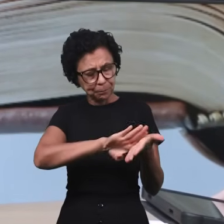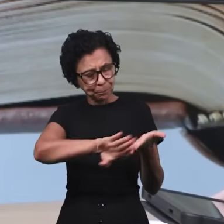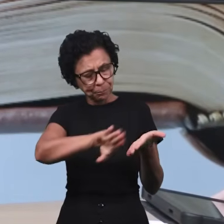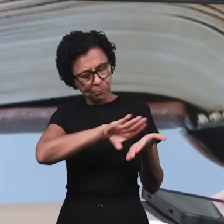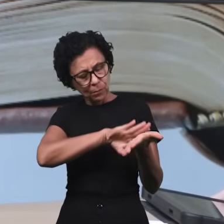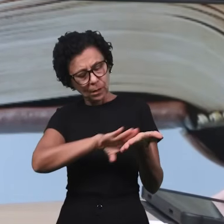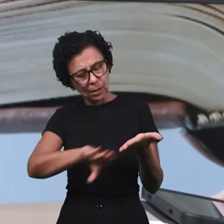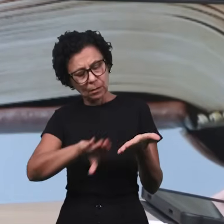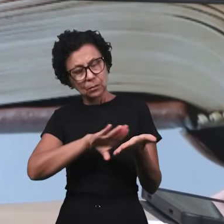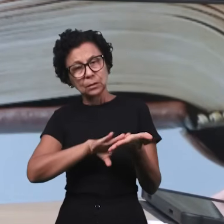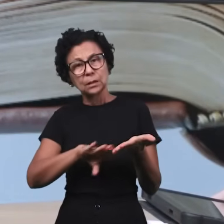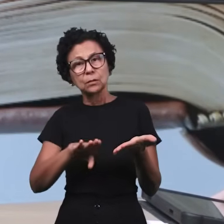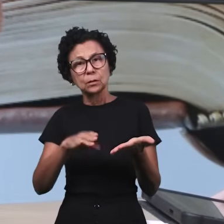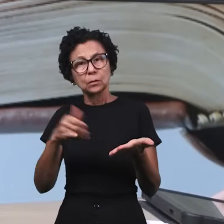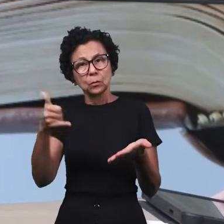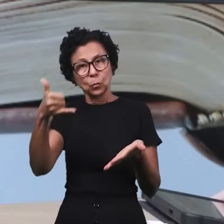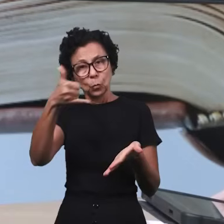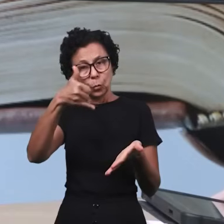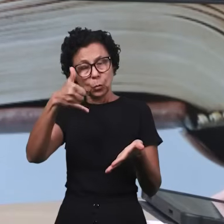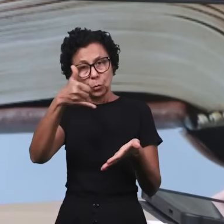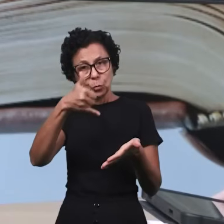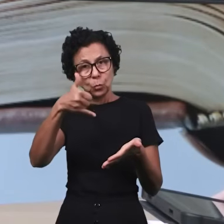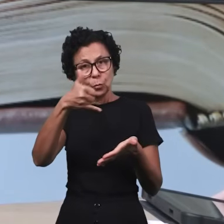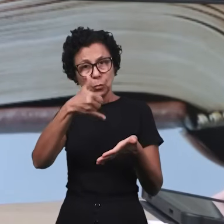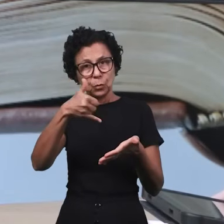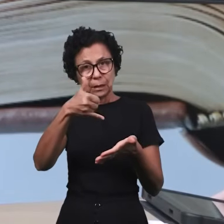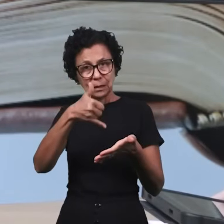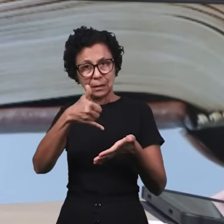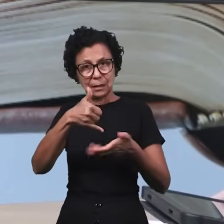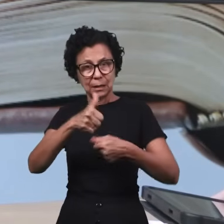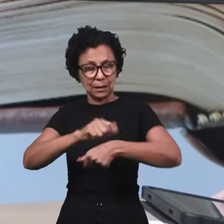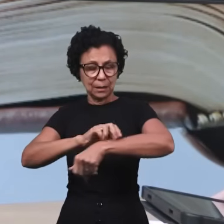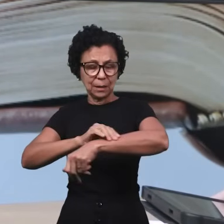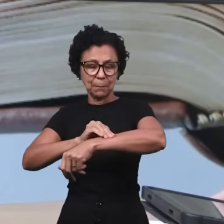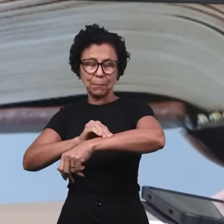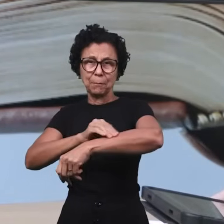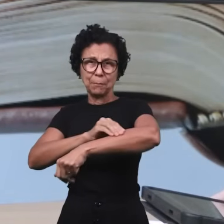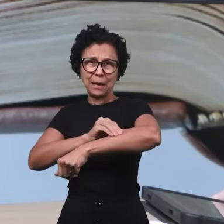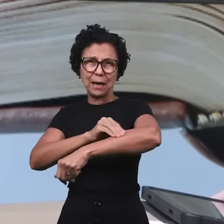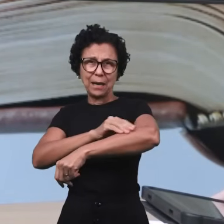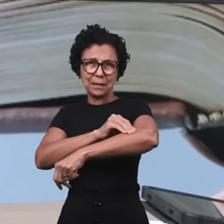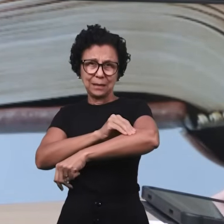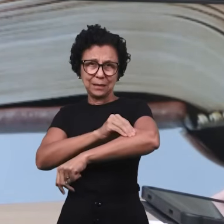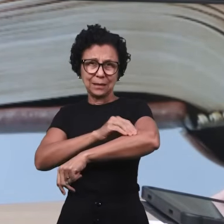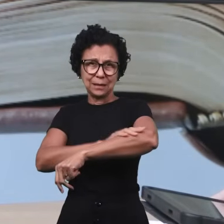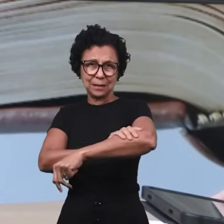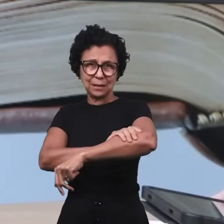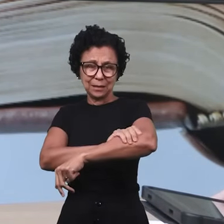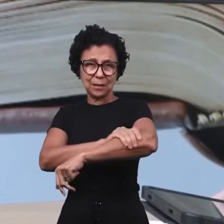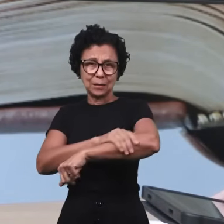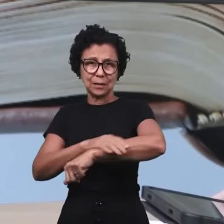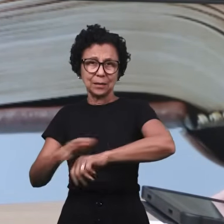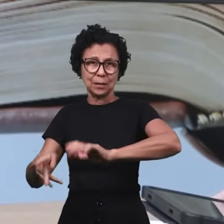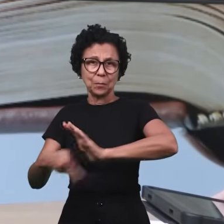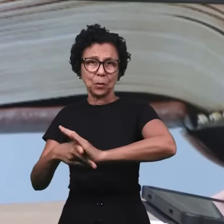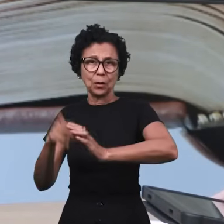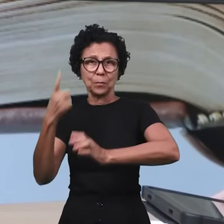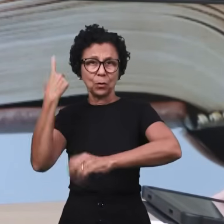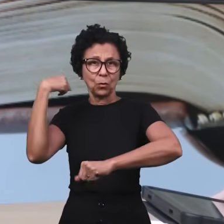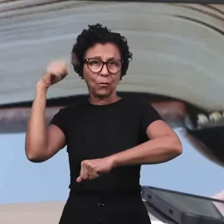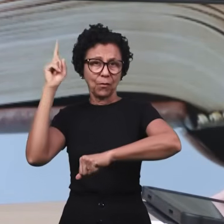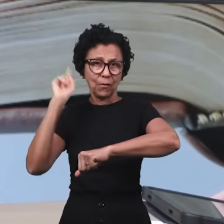eram a gordura que ficava ali da pele, né? As coisas que eram do corpo da própria